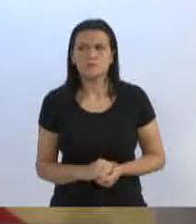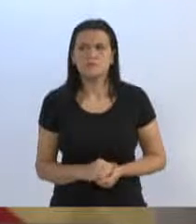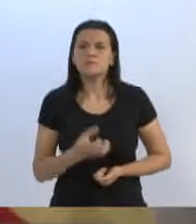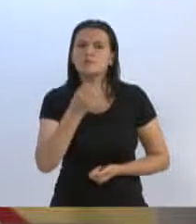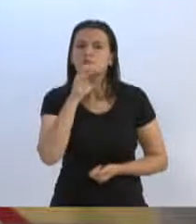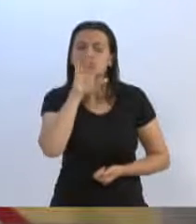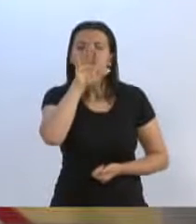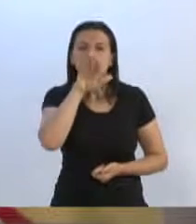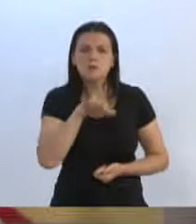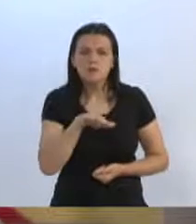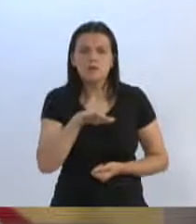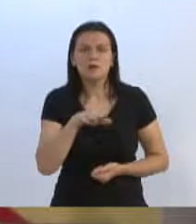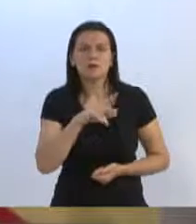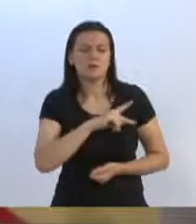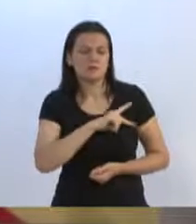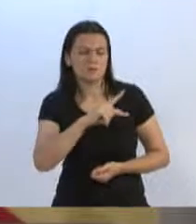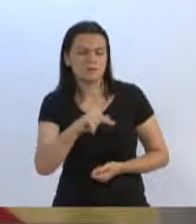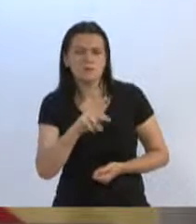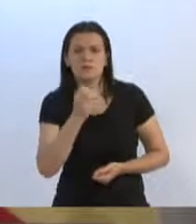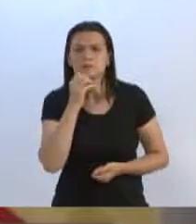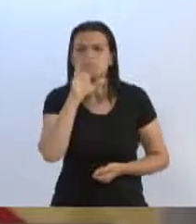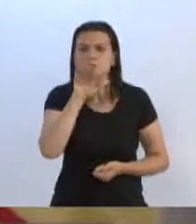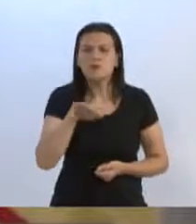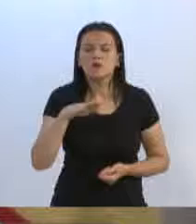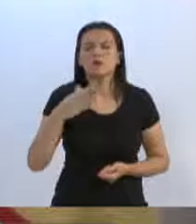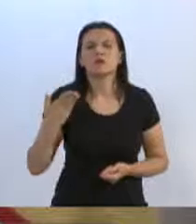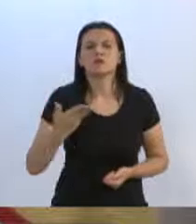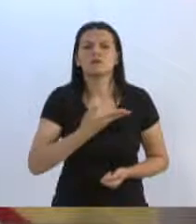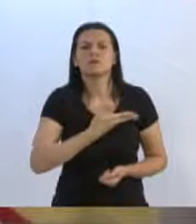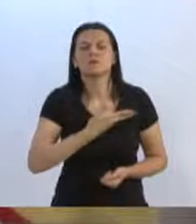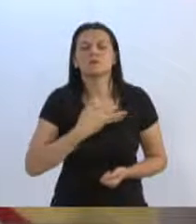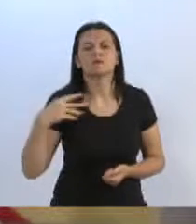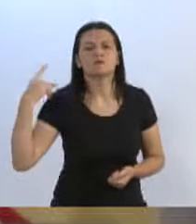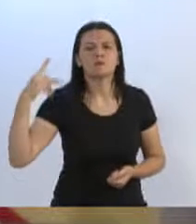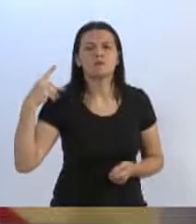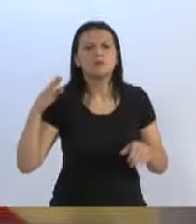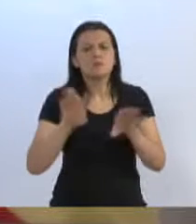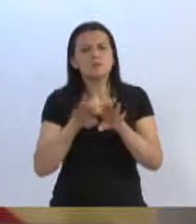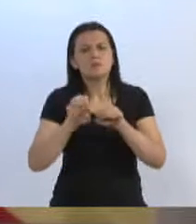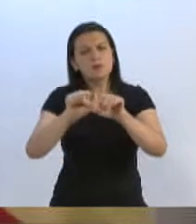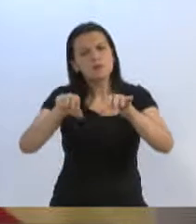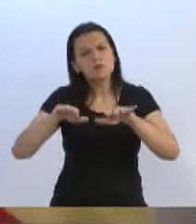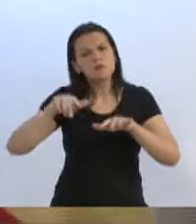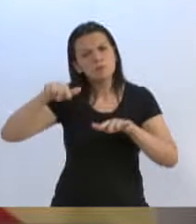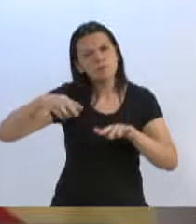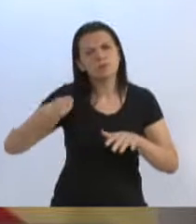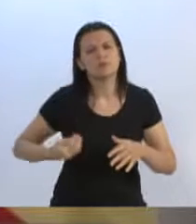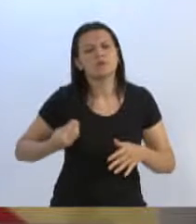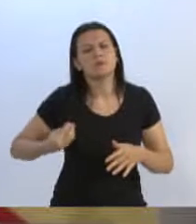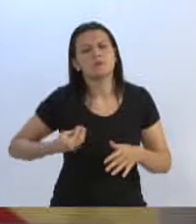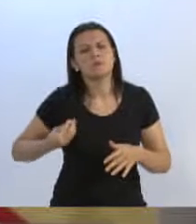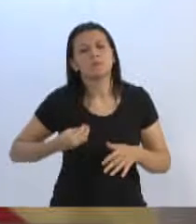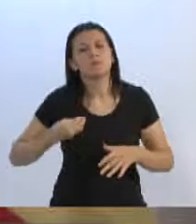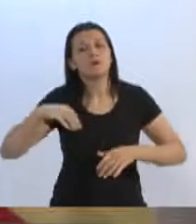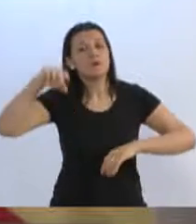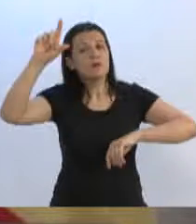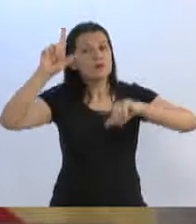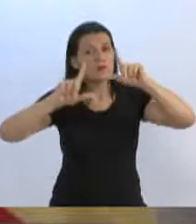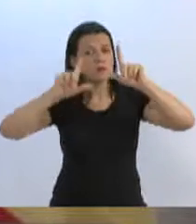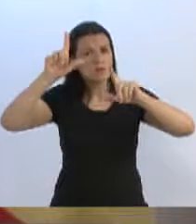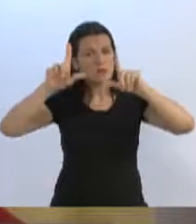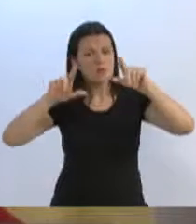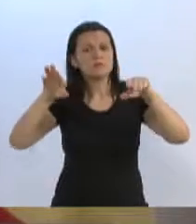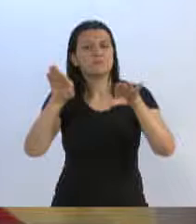Boa tarde, presidente, boa tarde aos meus colegas vereadores, boa tarde ao público que nos acompanha, o público que também assiste